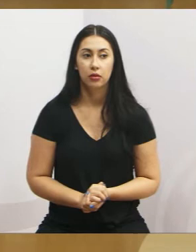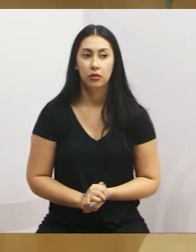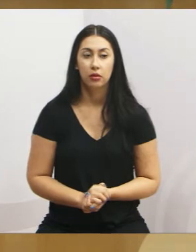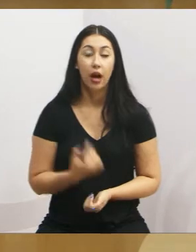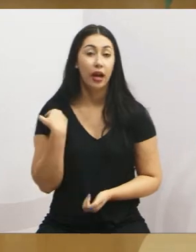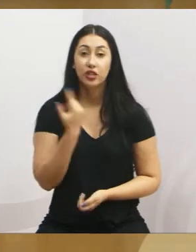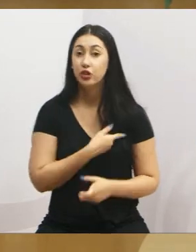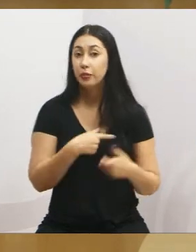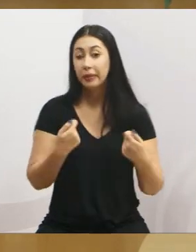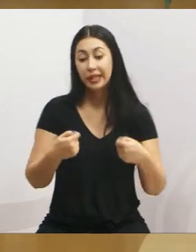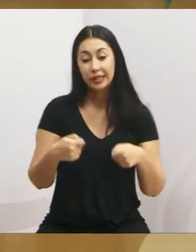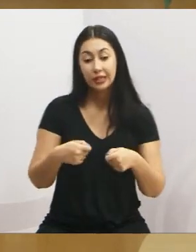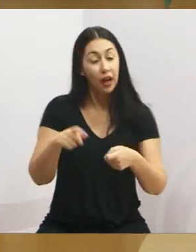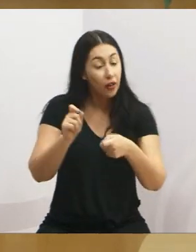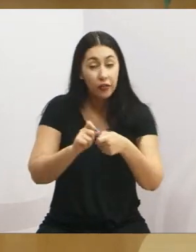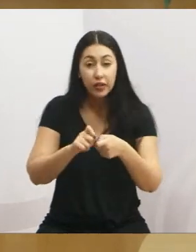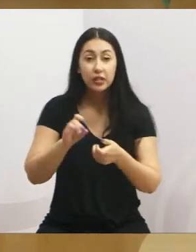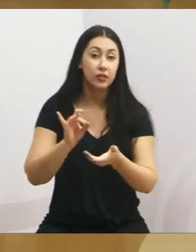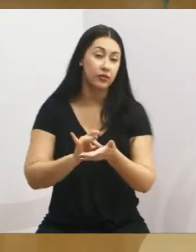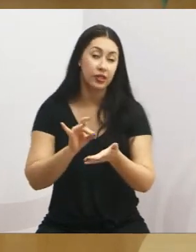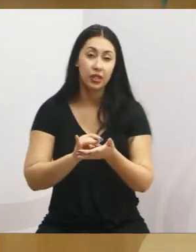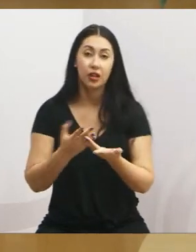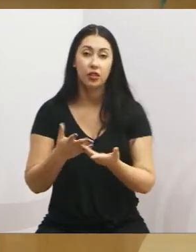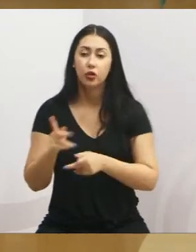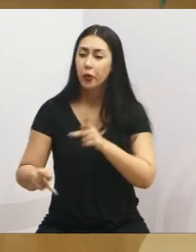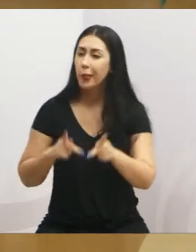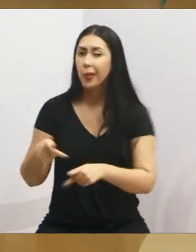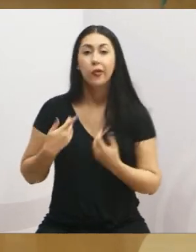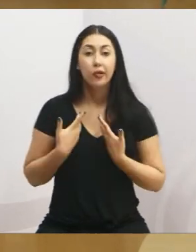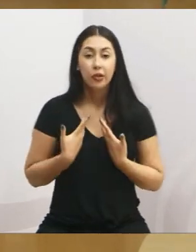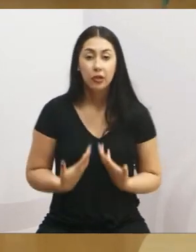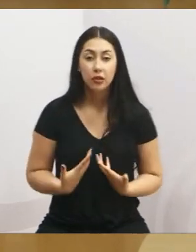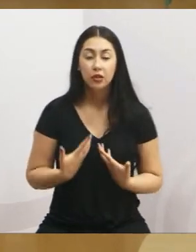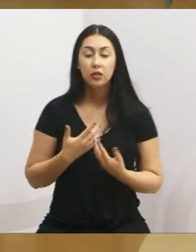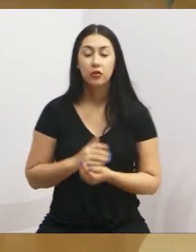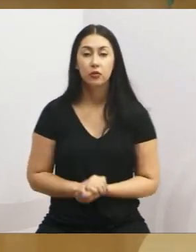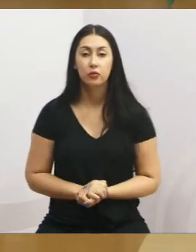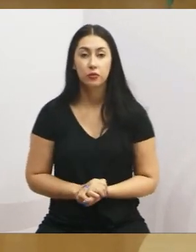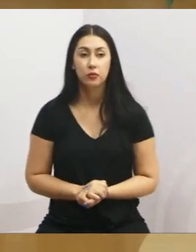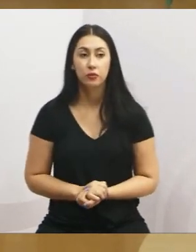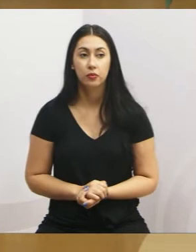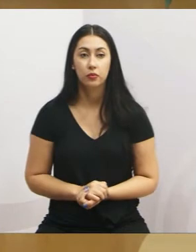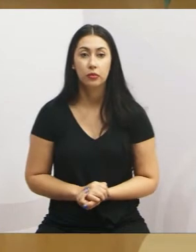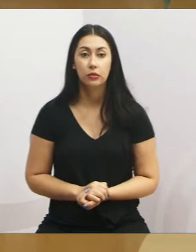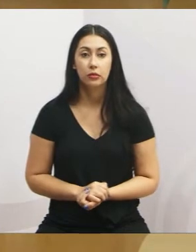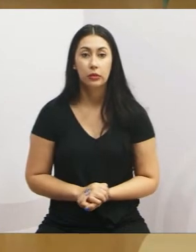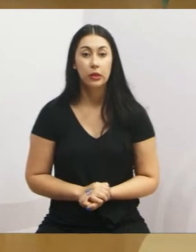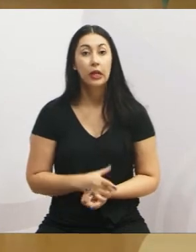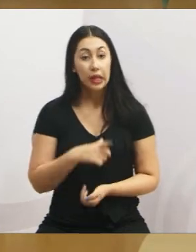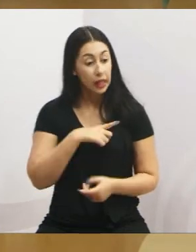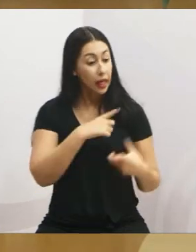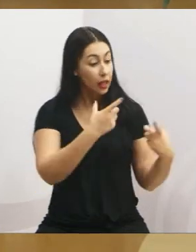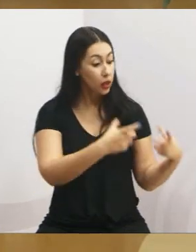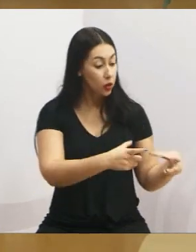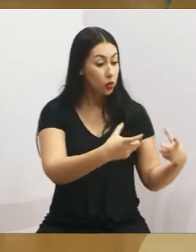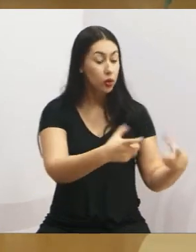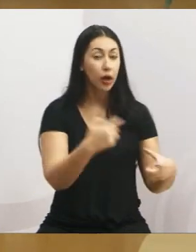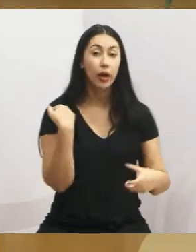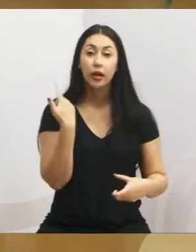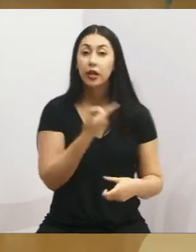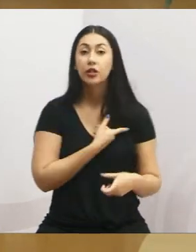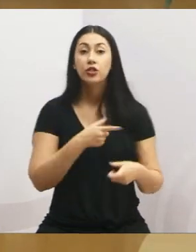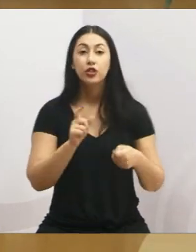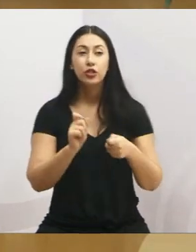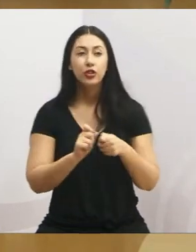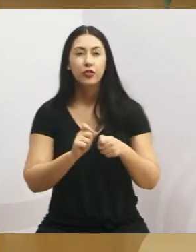tire isso do papel. A população não aguenta mais. Tem espaço suficiente para que a gente coloque pelo